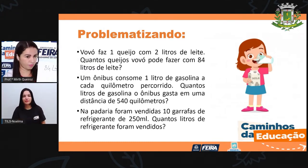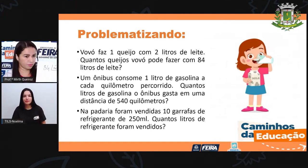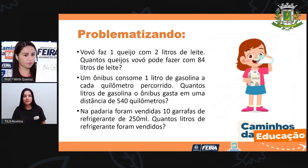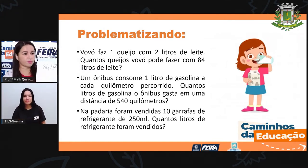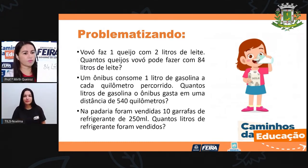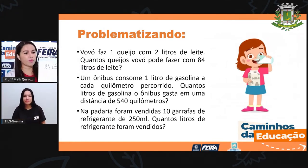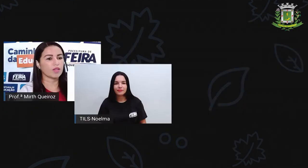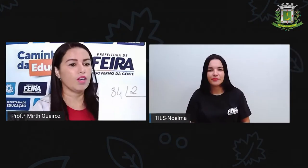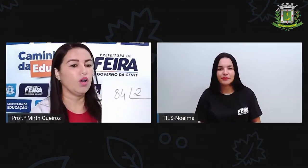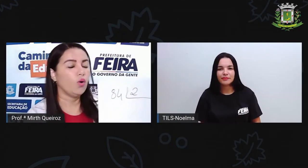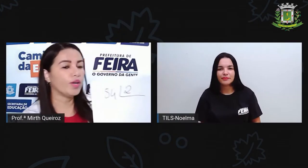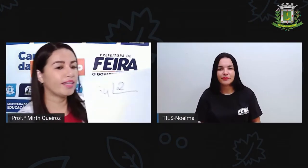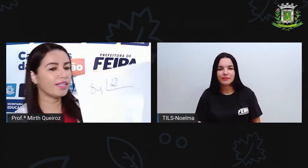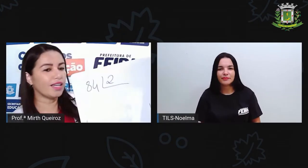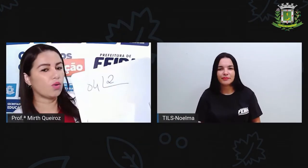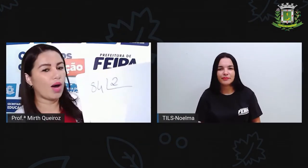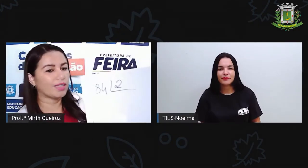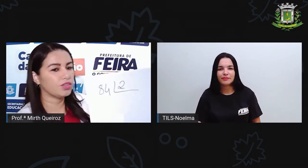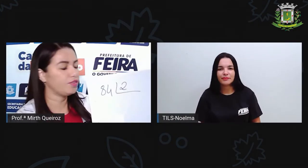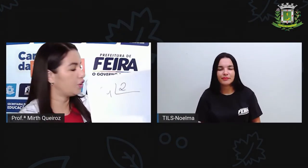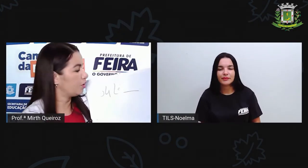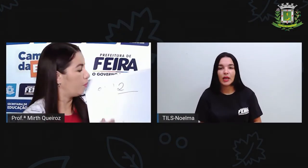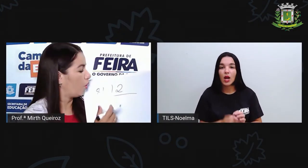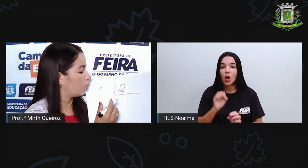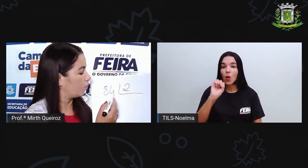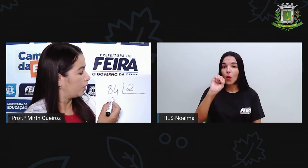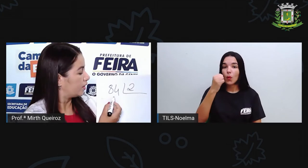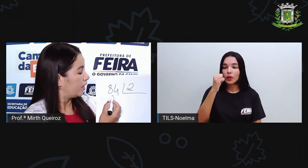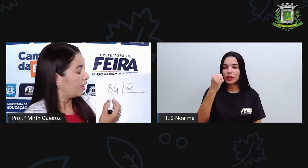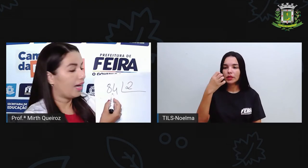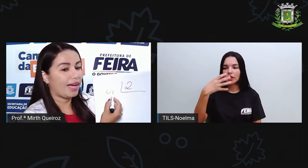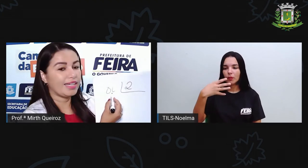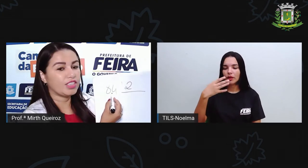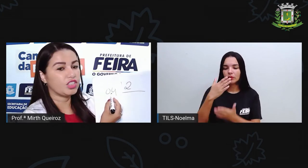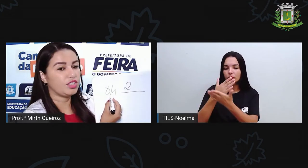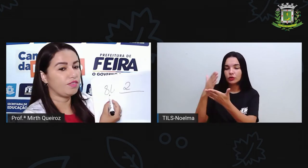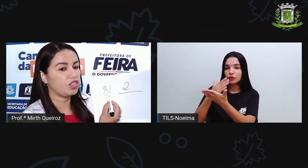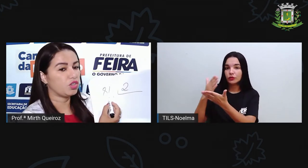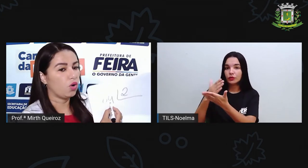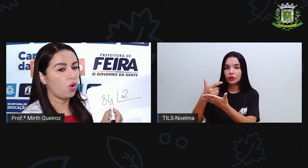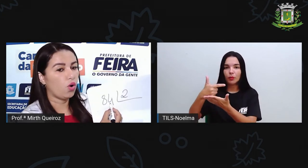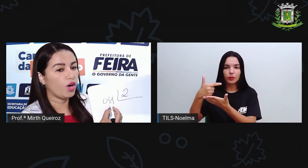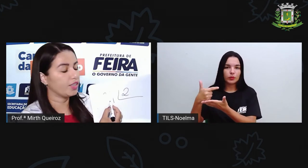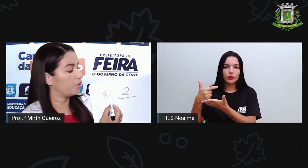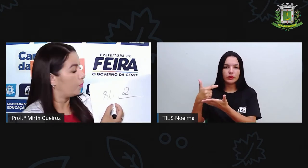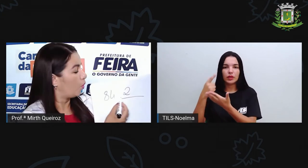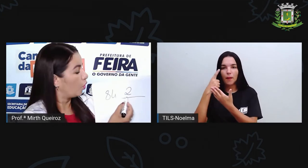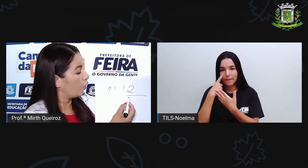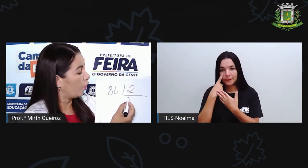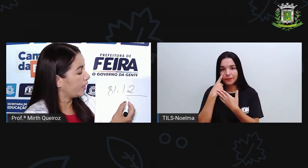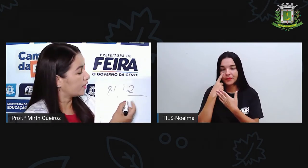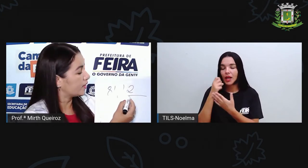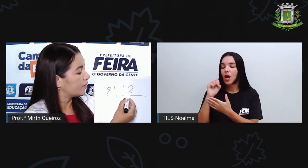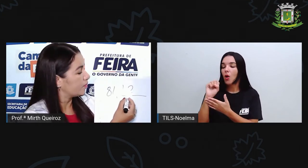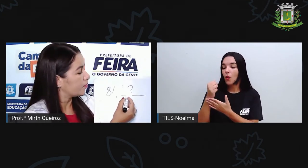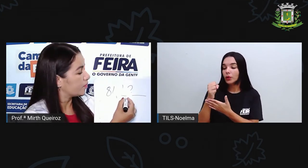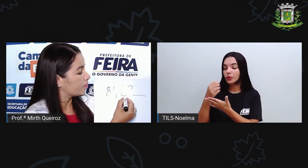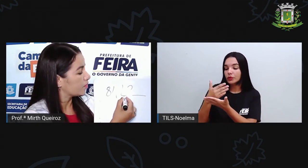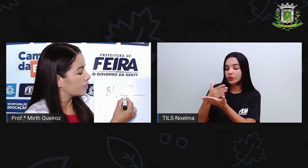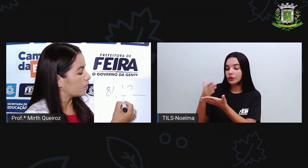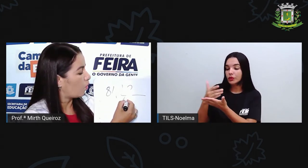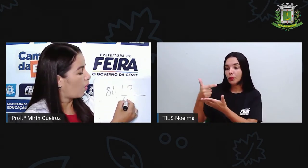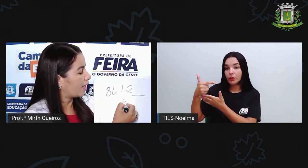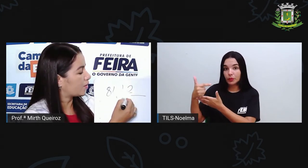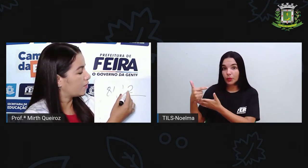E aí em 84 / 2 aí a gente divide oito por